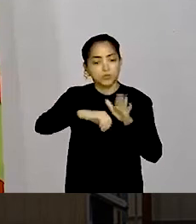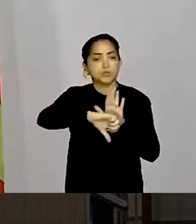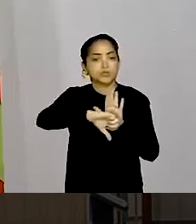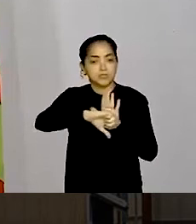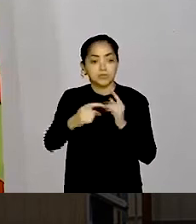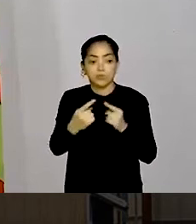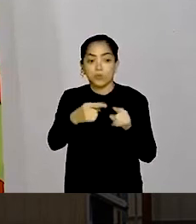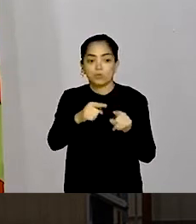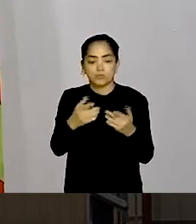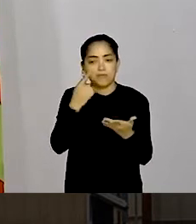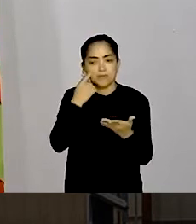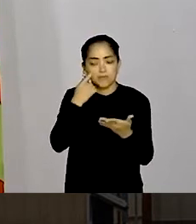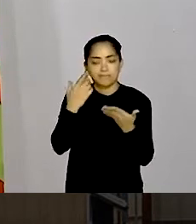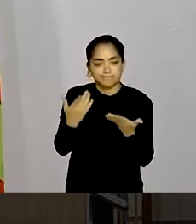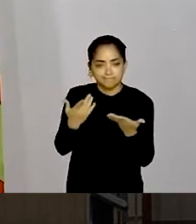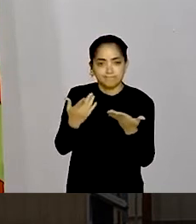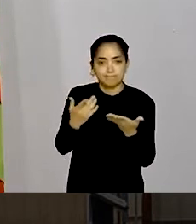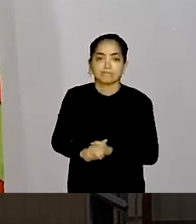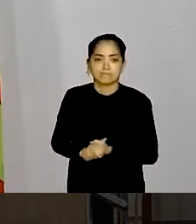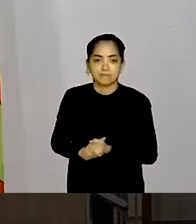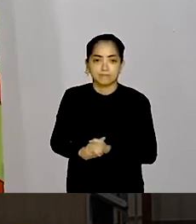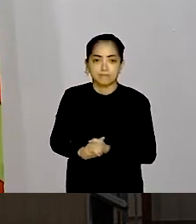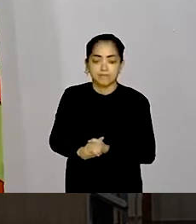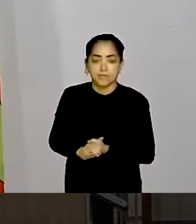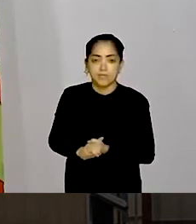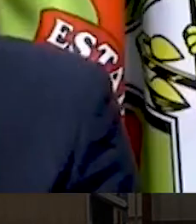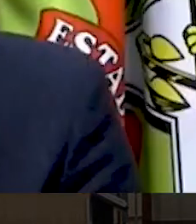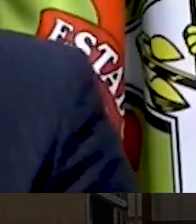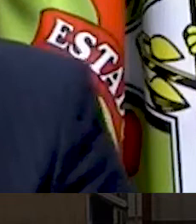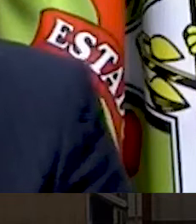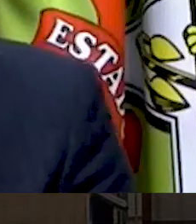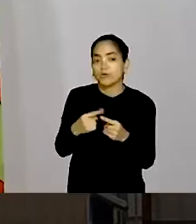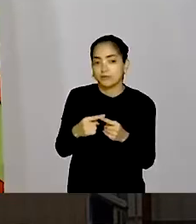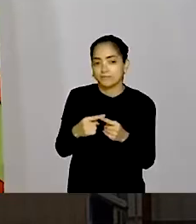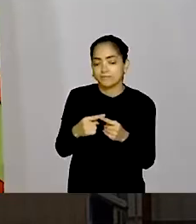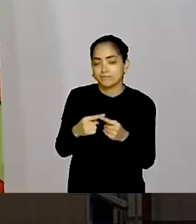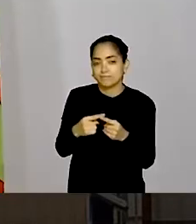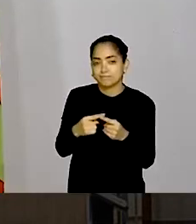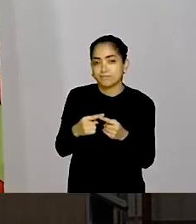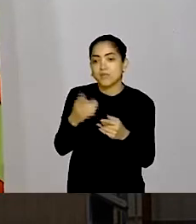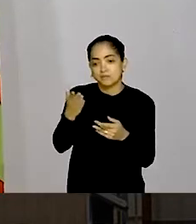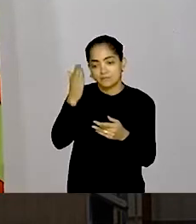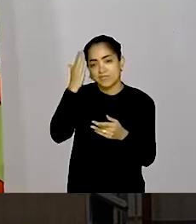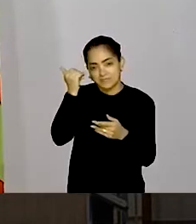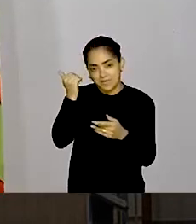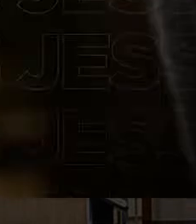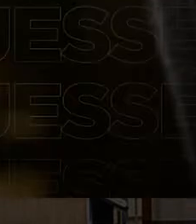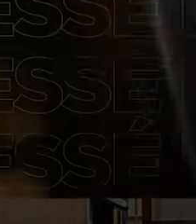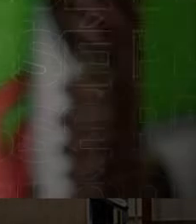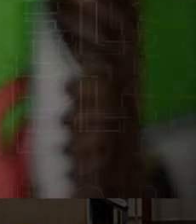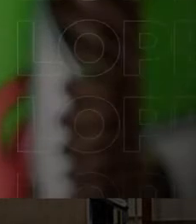contra o traficante. Faz um vídeo criticando o traficante. Sabe por que que não faz, ô churume? Porque tu sabe que tu vai virar fogueira de São